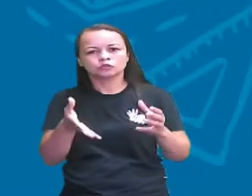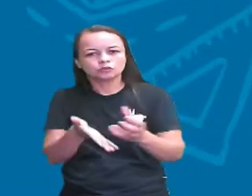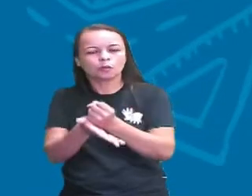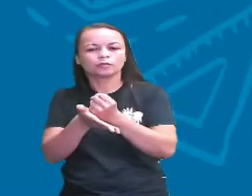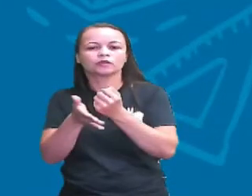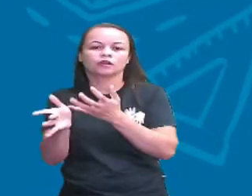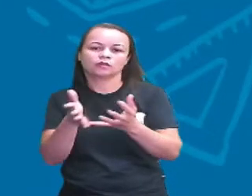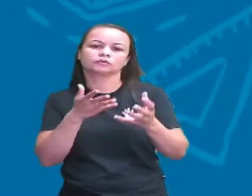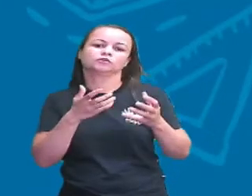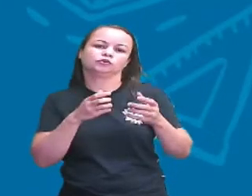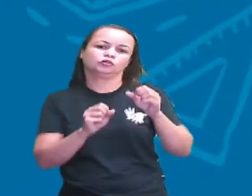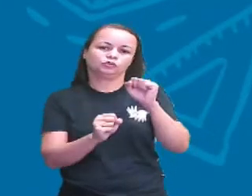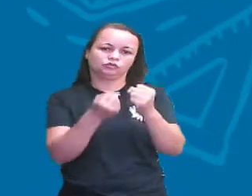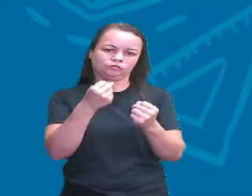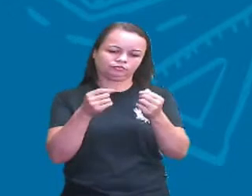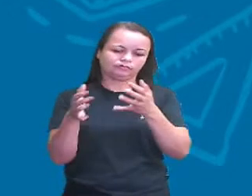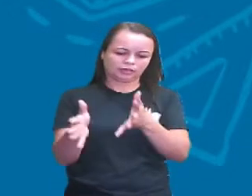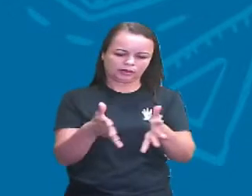restante do mundo?